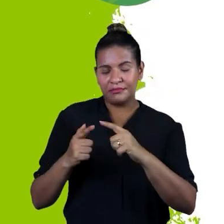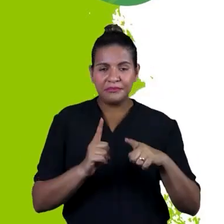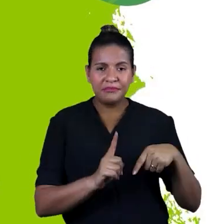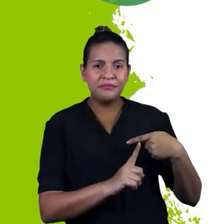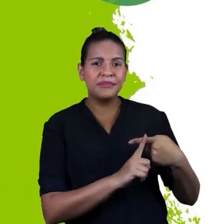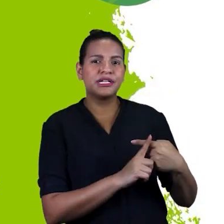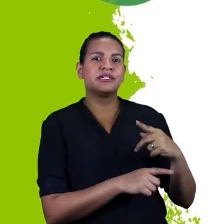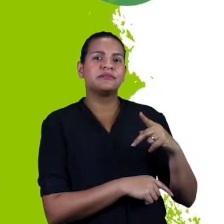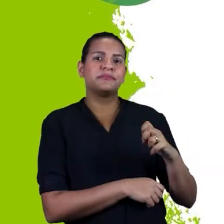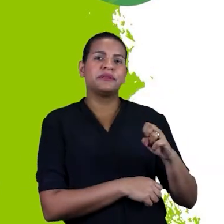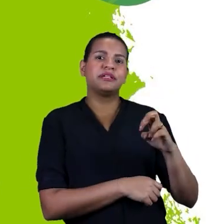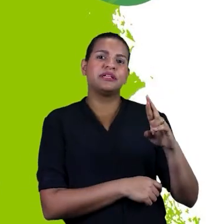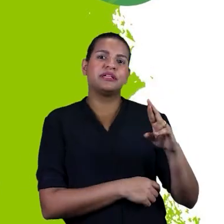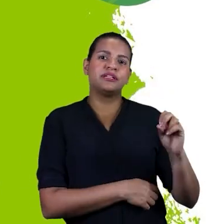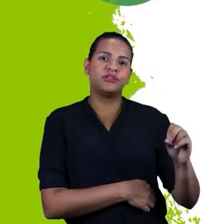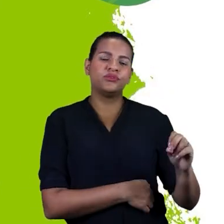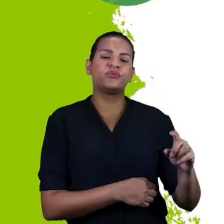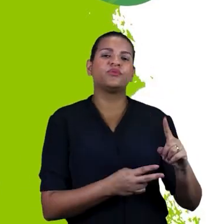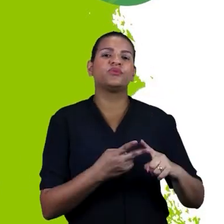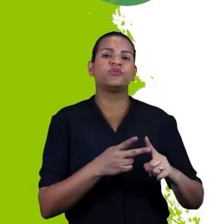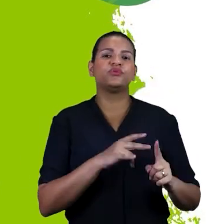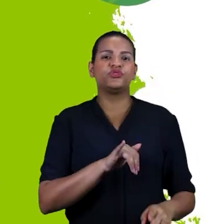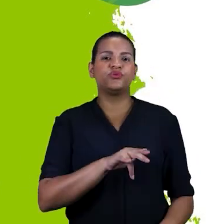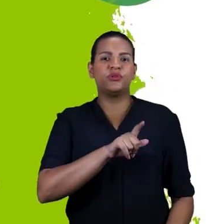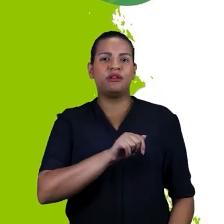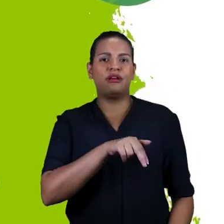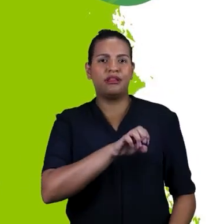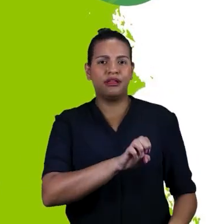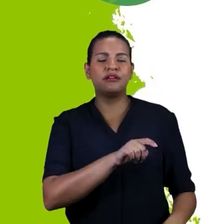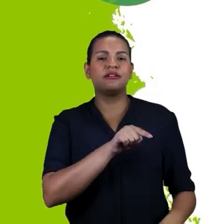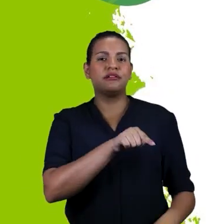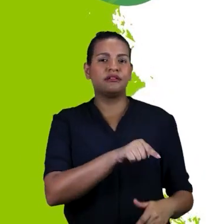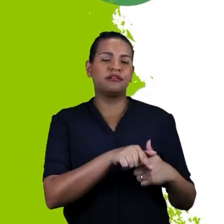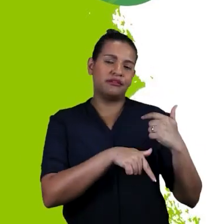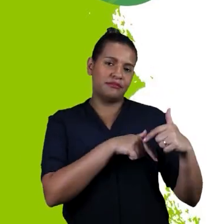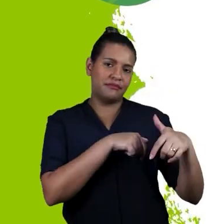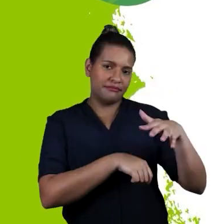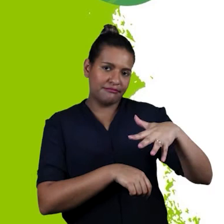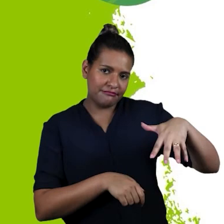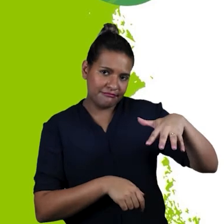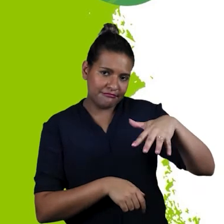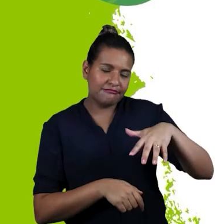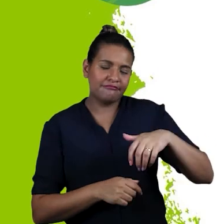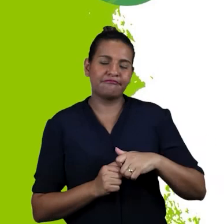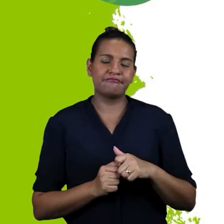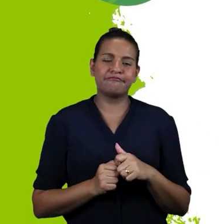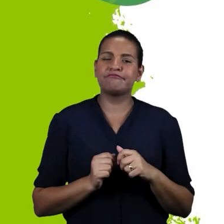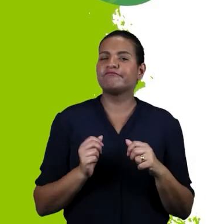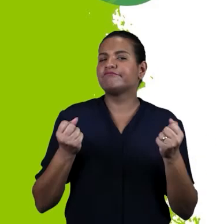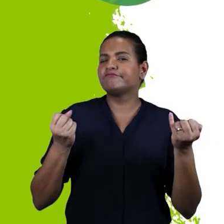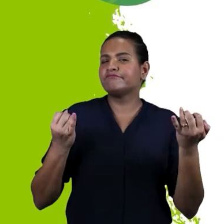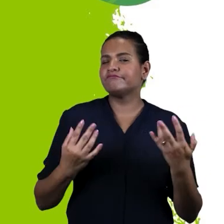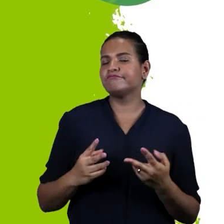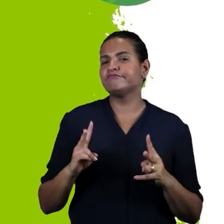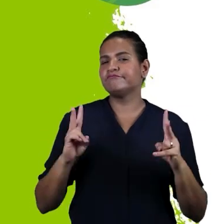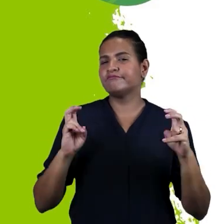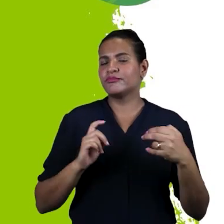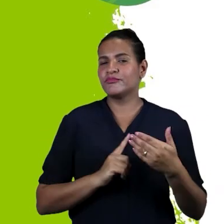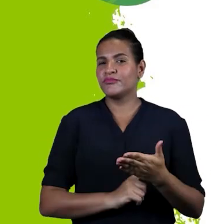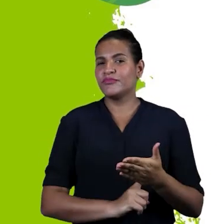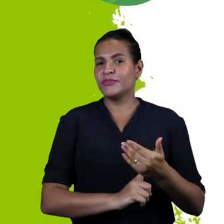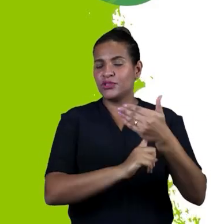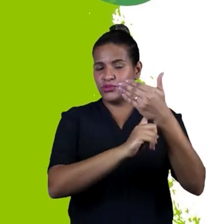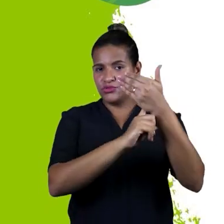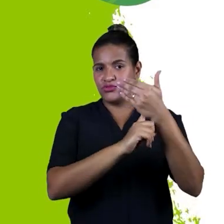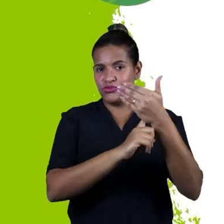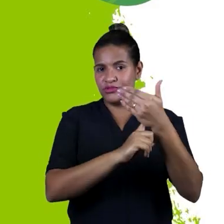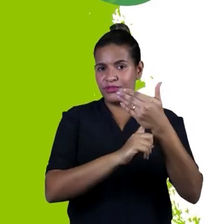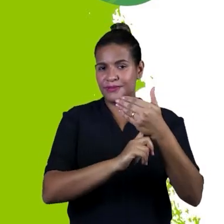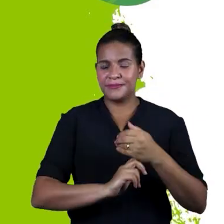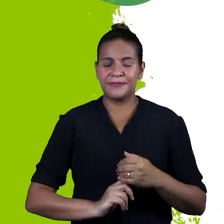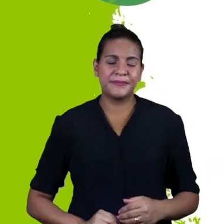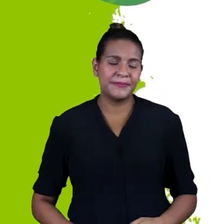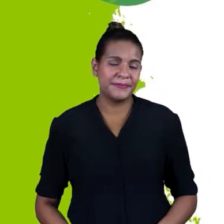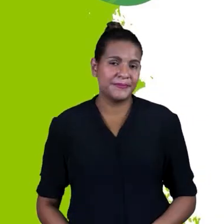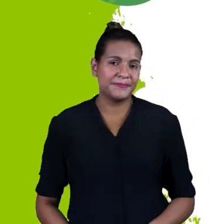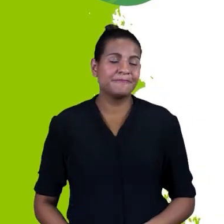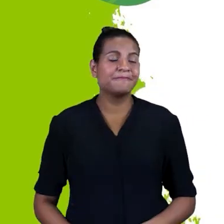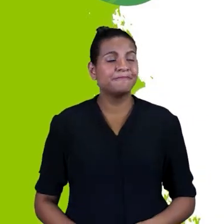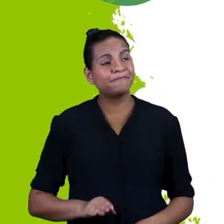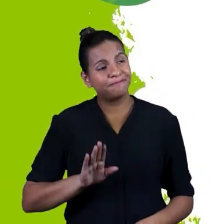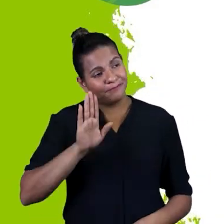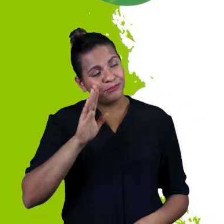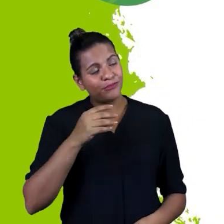rádio, junto com o Pedro e a Juliane da Viração. E a gente vai falar e debater um pouco sobre as tecnologias e as